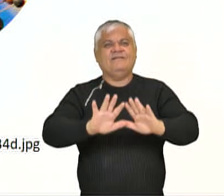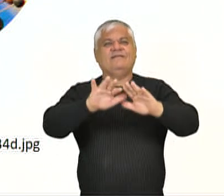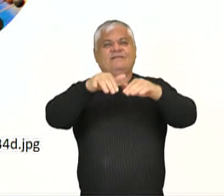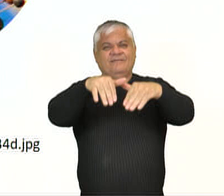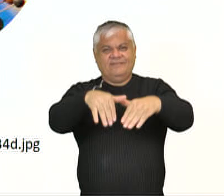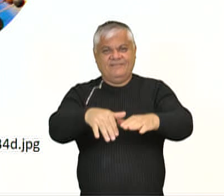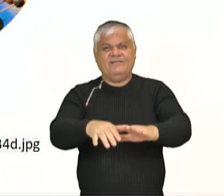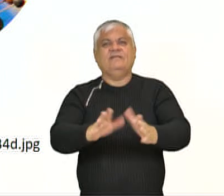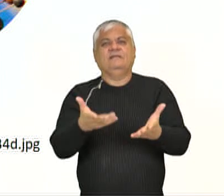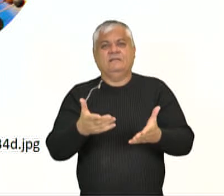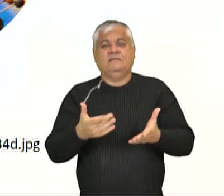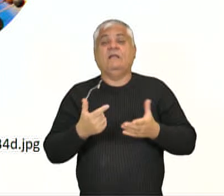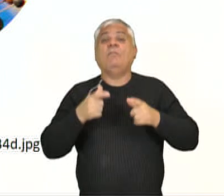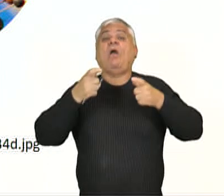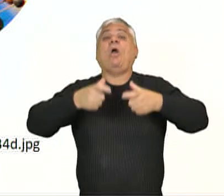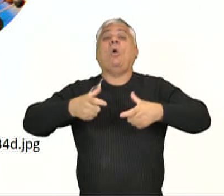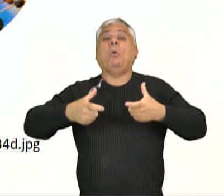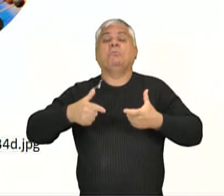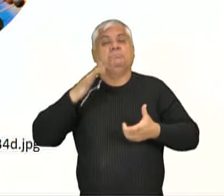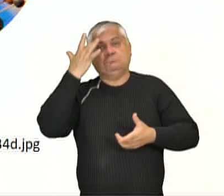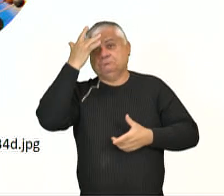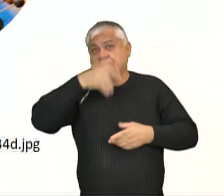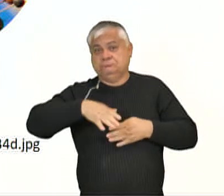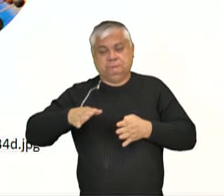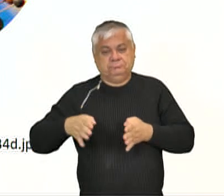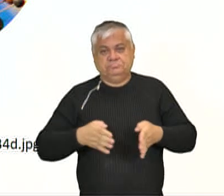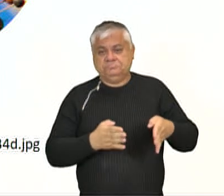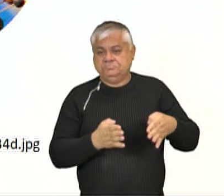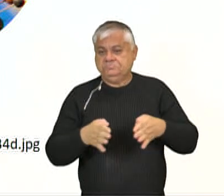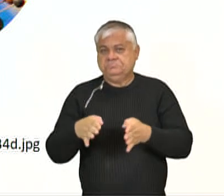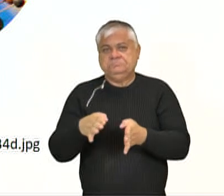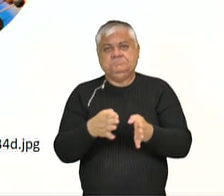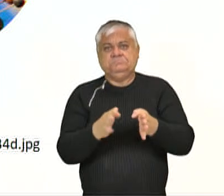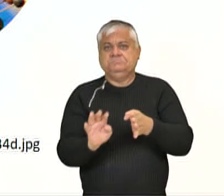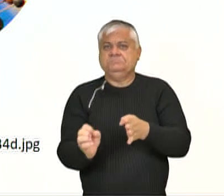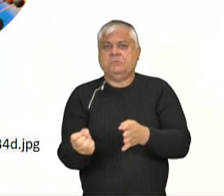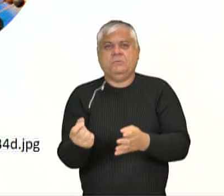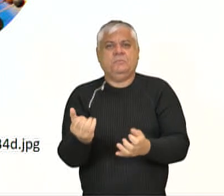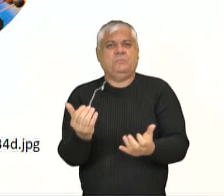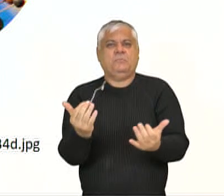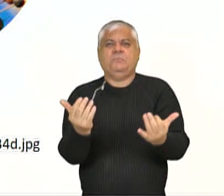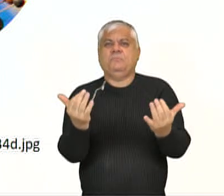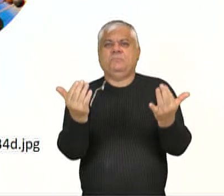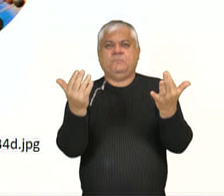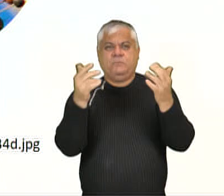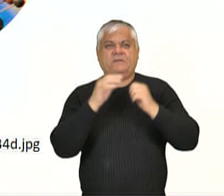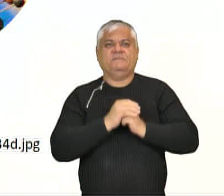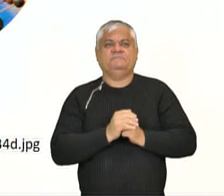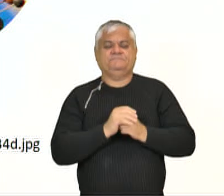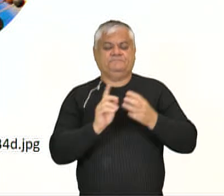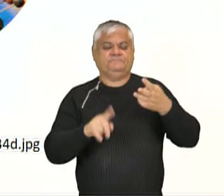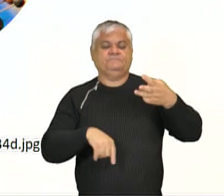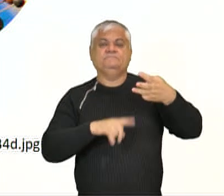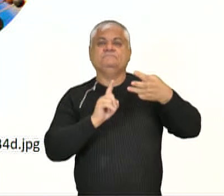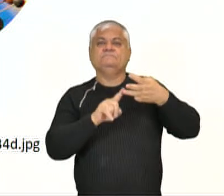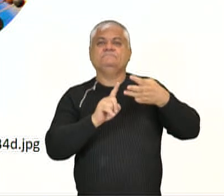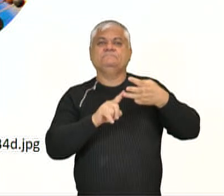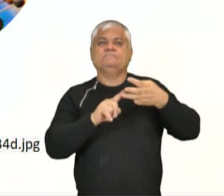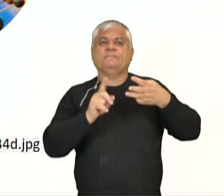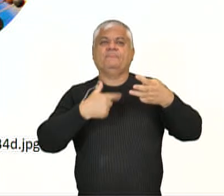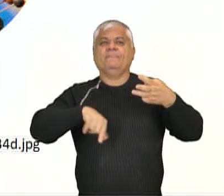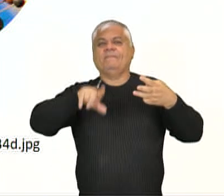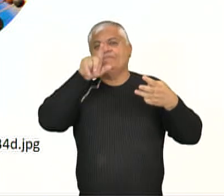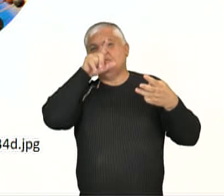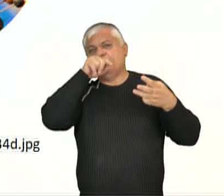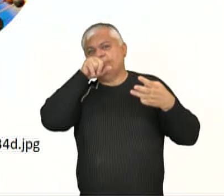nessa água, vai saber, né, para onde ele vai, olha que bacana, né, vai dispersando, vai propagando então a espécie. E nós temos esse